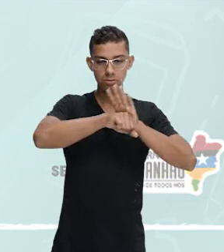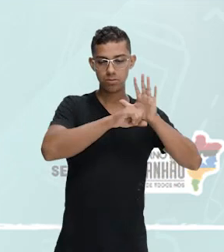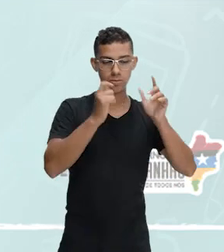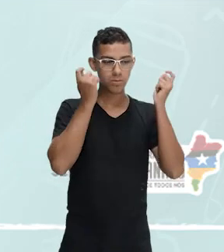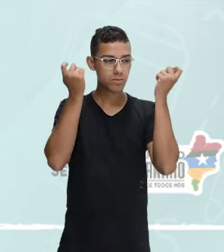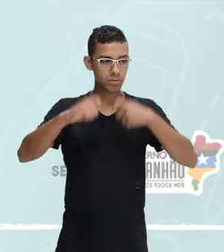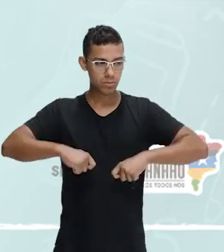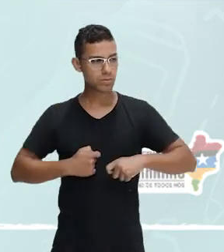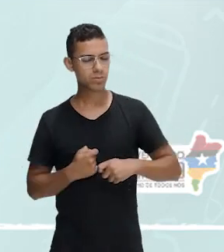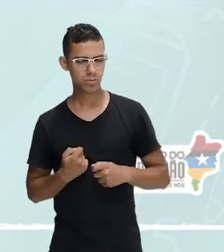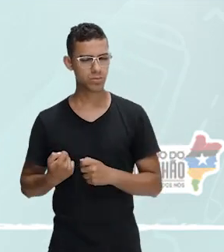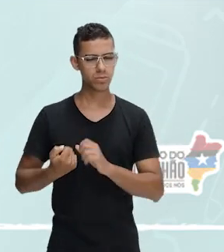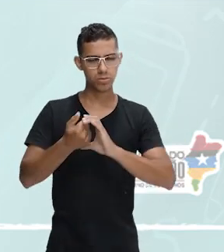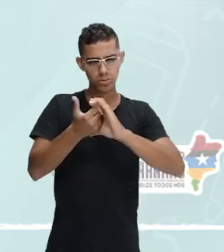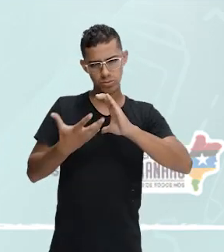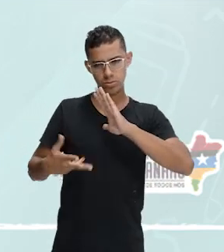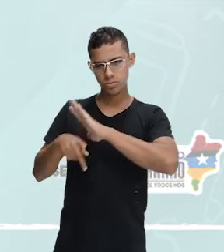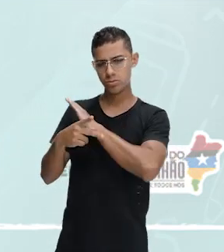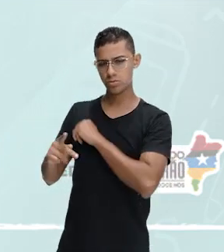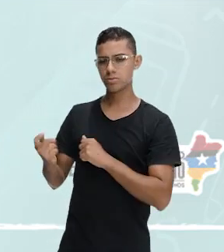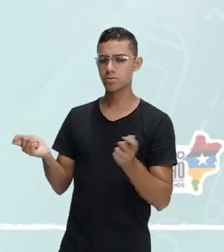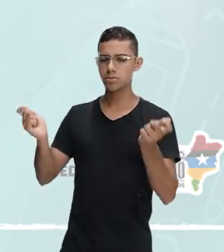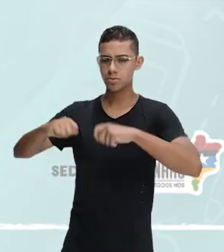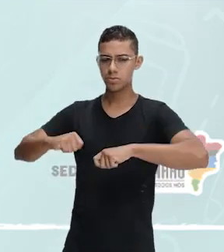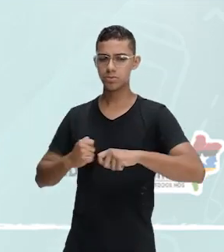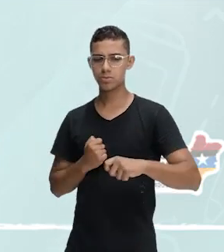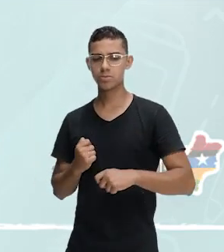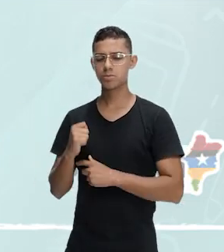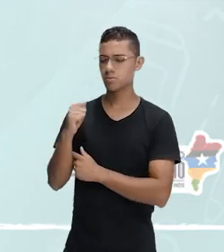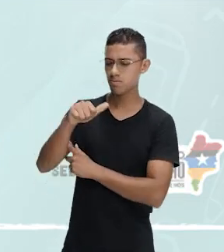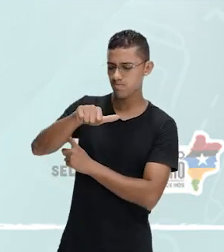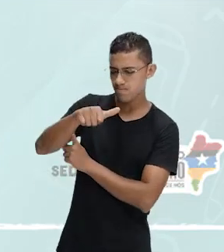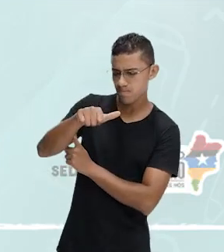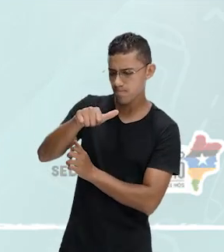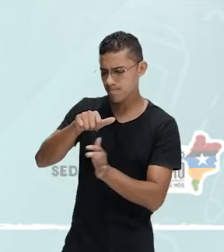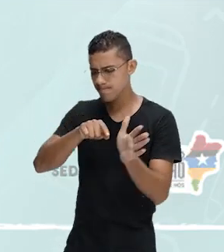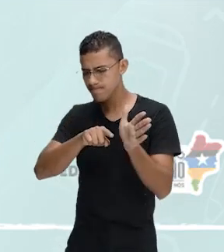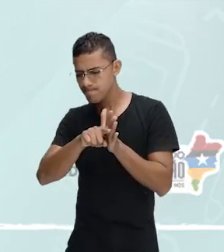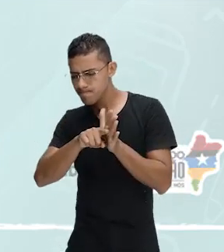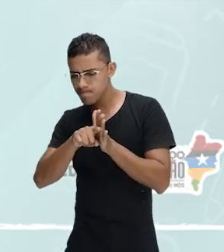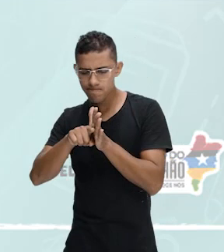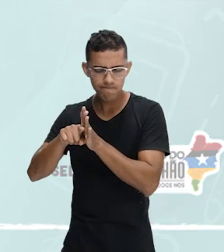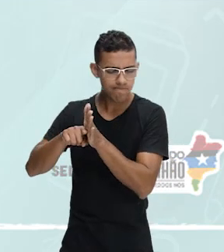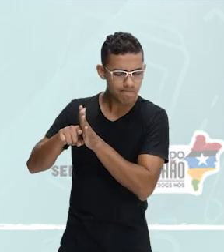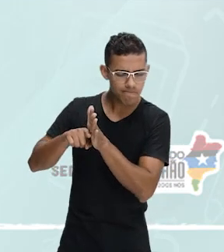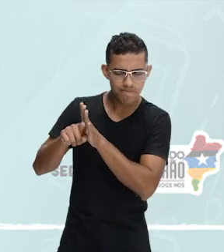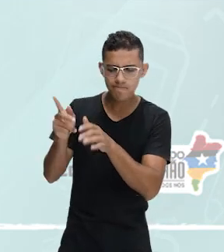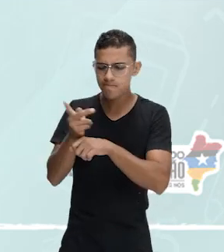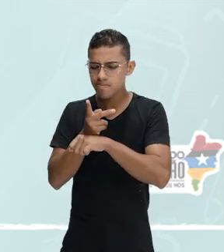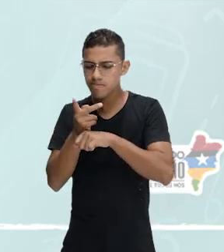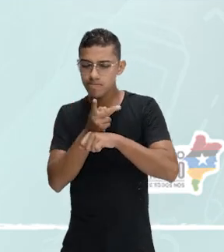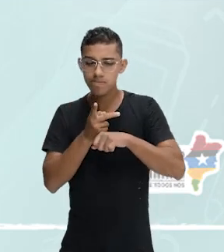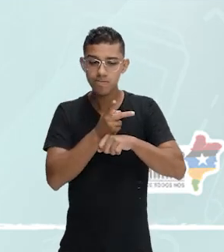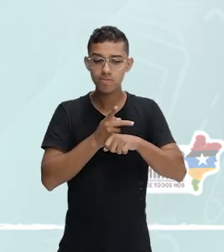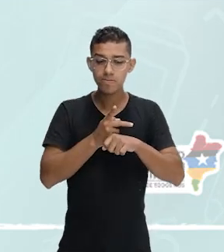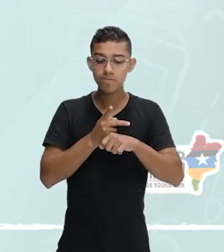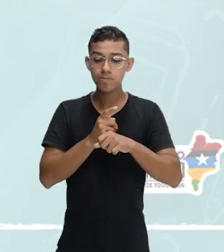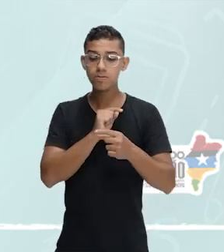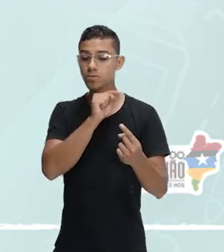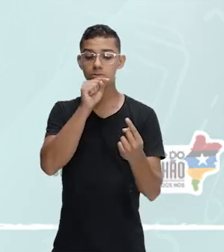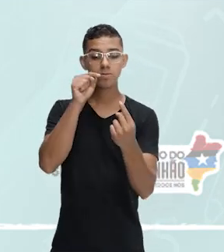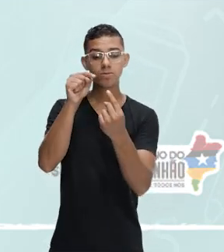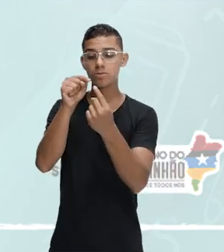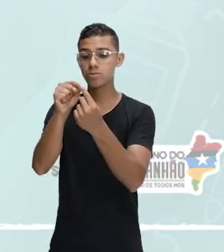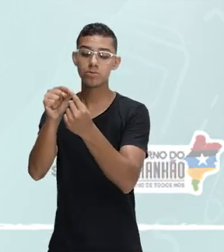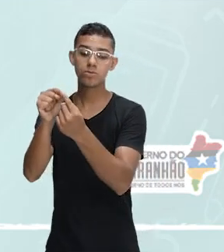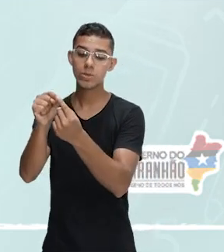problema o que caracteriza o aspecto científico da investigação. Sua finalidade é descobrir respostas para